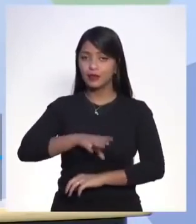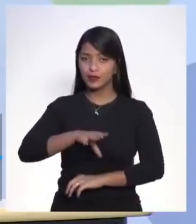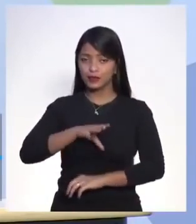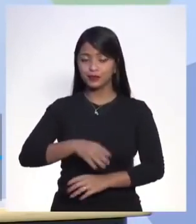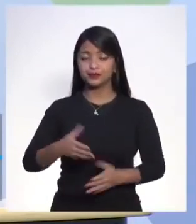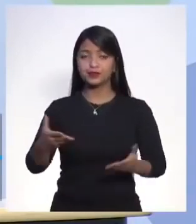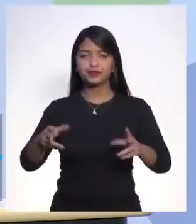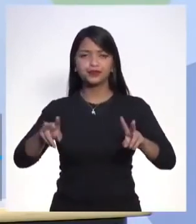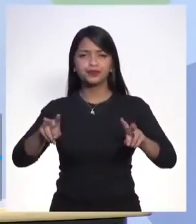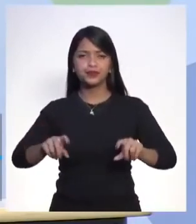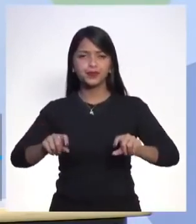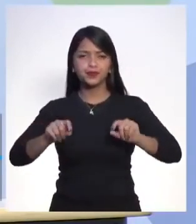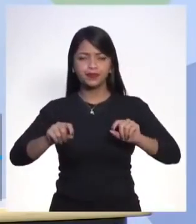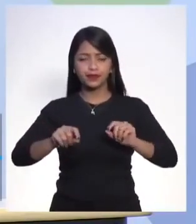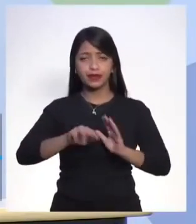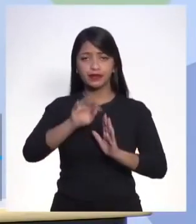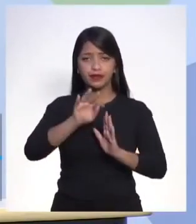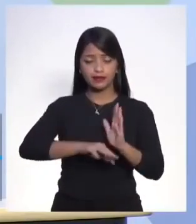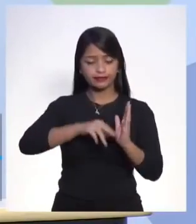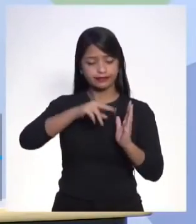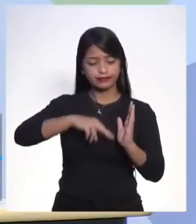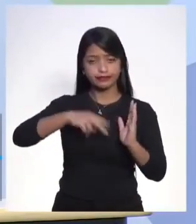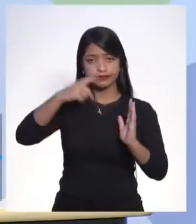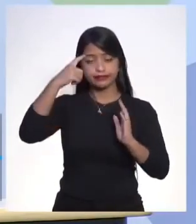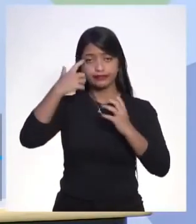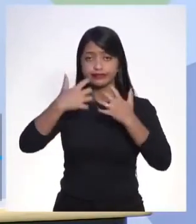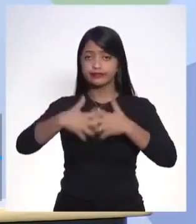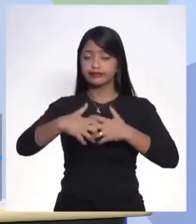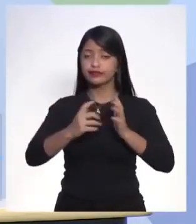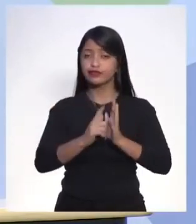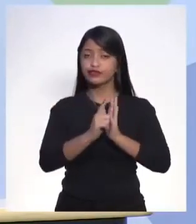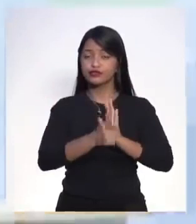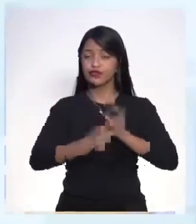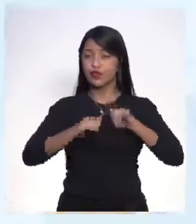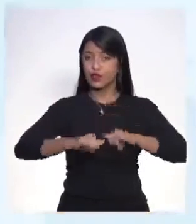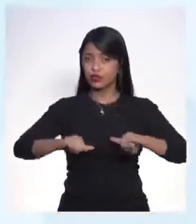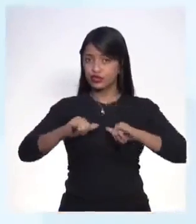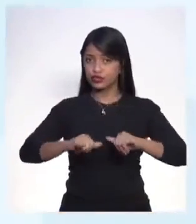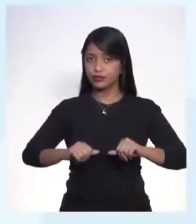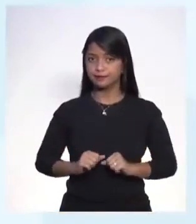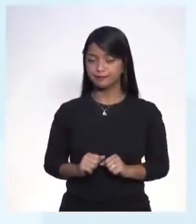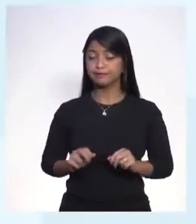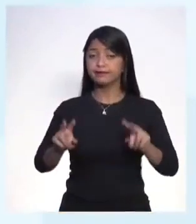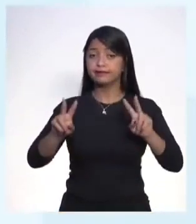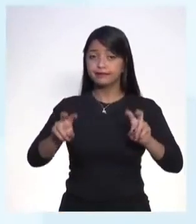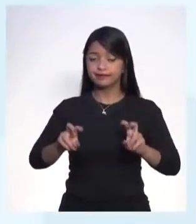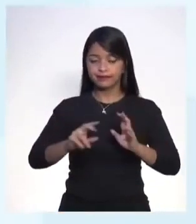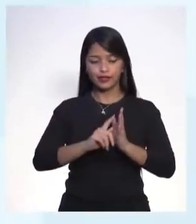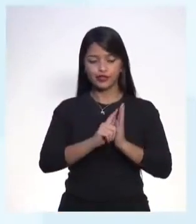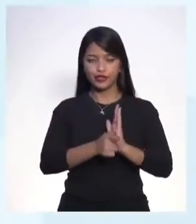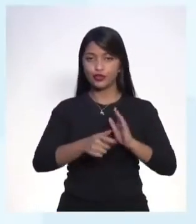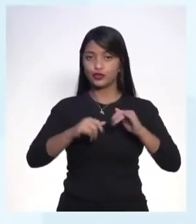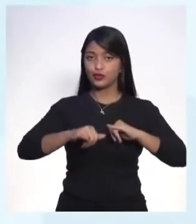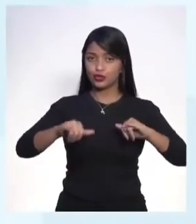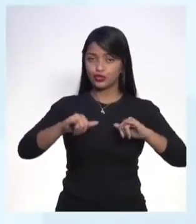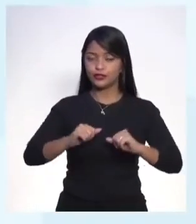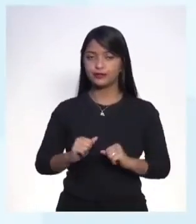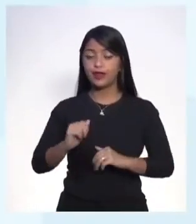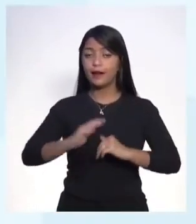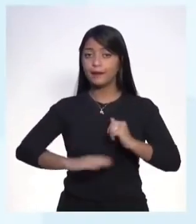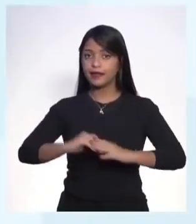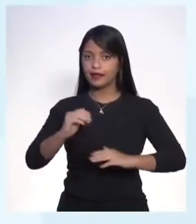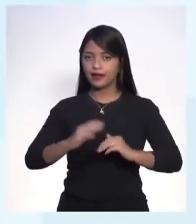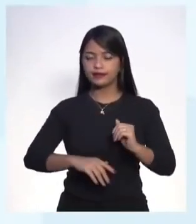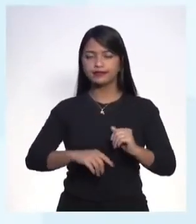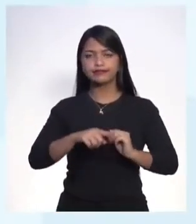textual, notícia. Tema da aula, gênero notícia, habilidades. Analisar as formas de composição